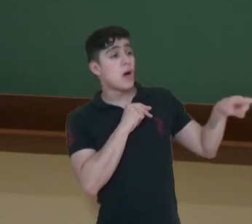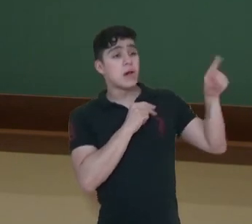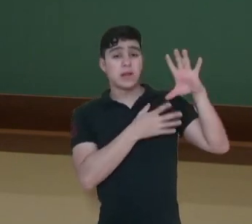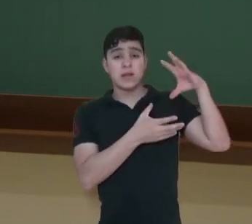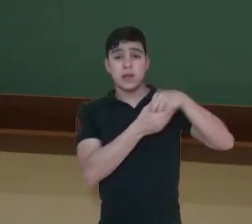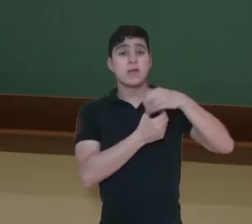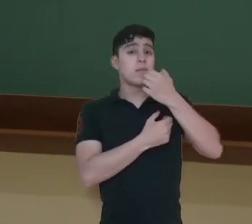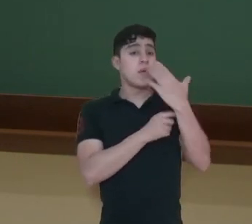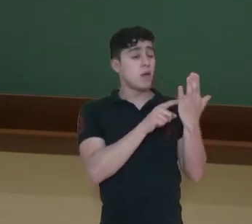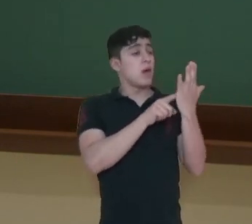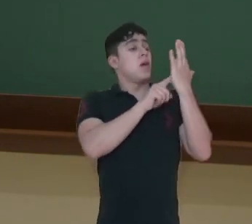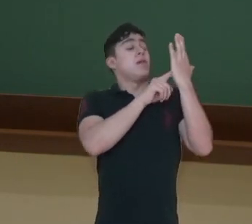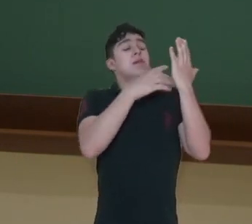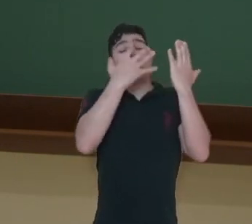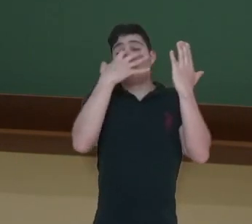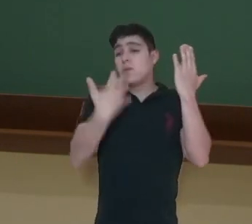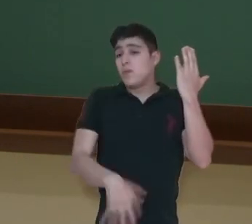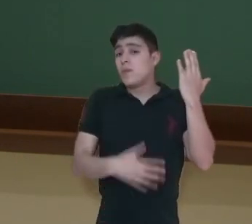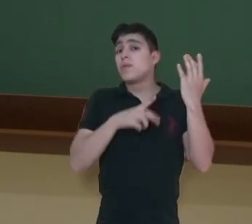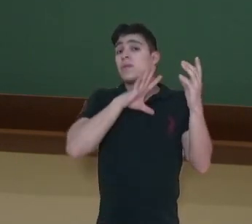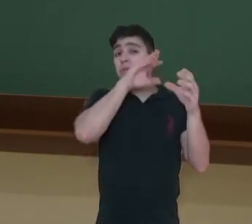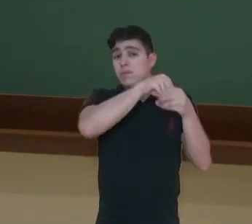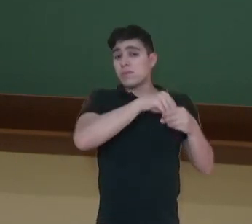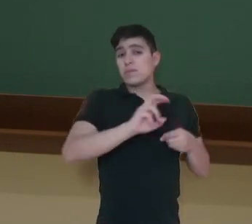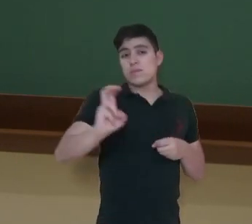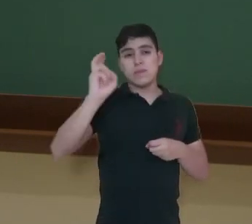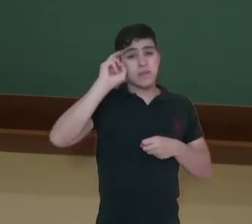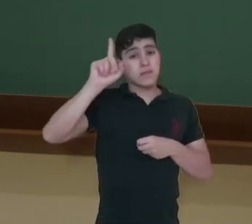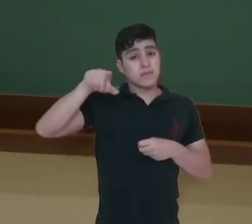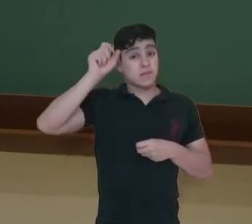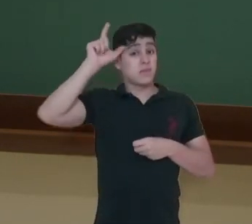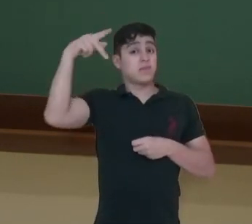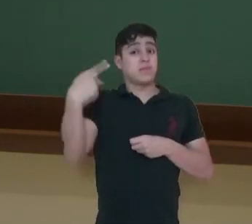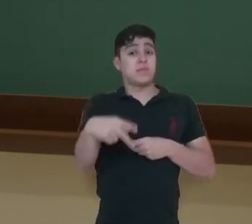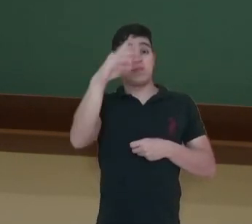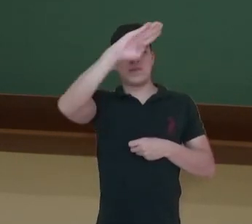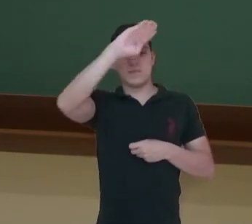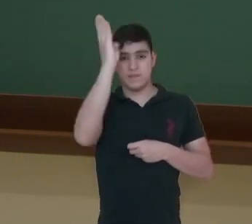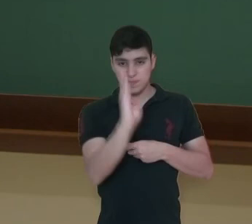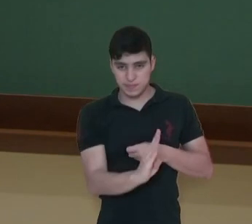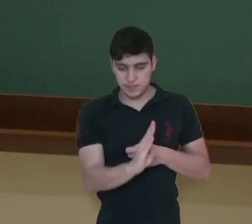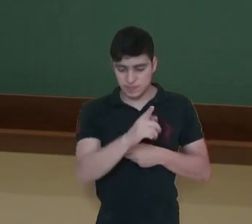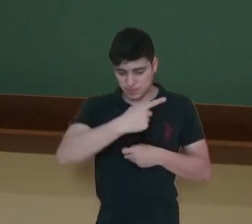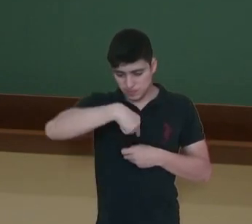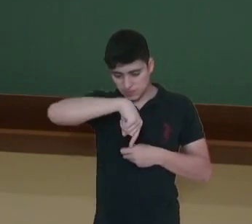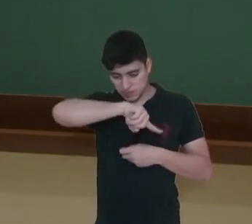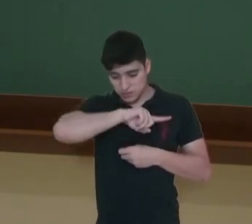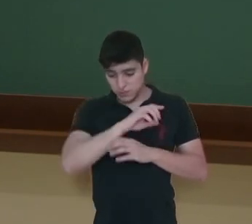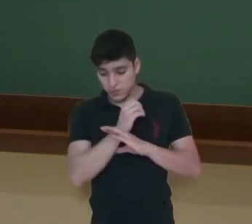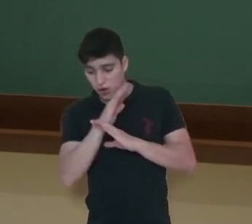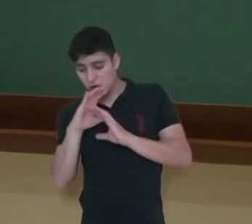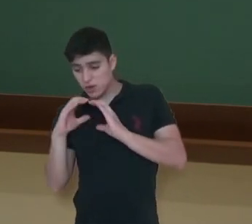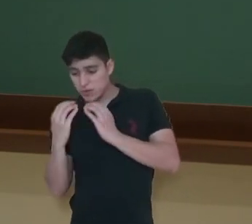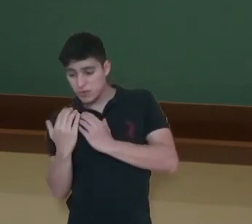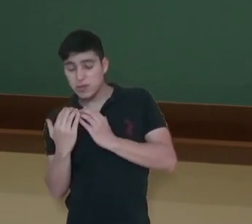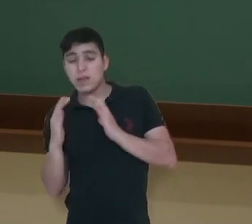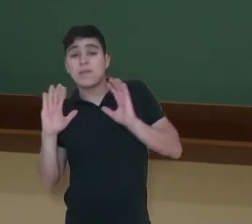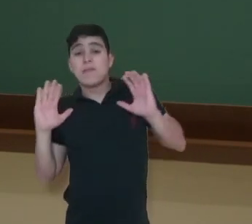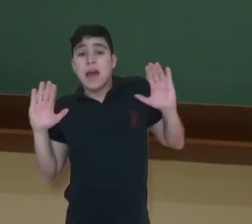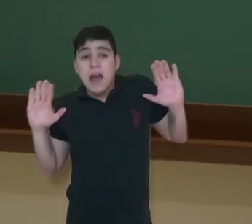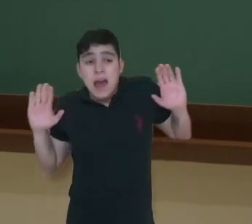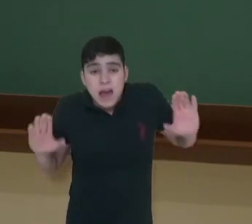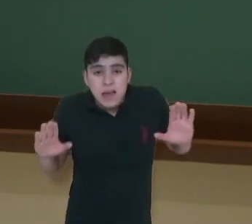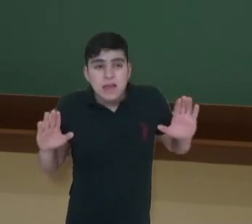como tem riqueza de cultura. E tudo isso hoje faz parte da nossa cultura. Nossa cultura que estamos fora da comunidade, mas a gente